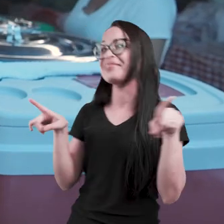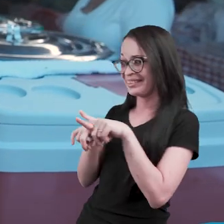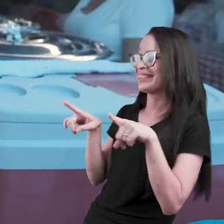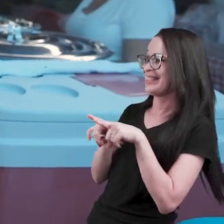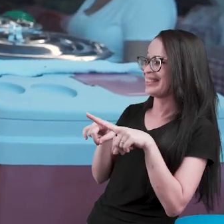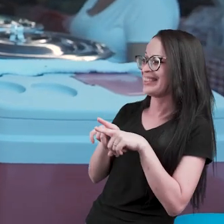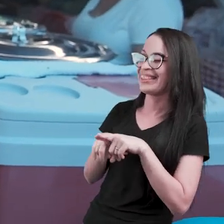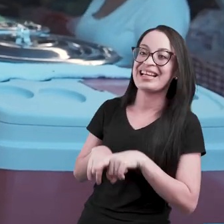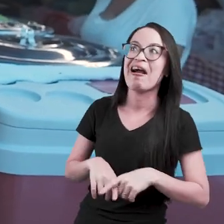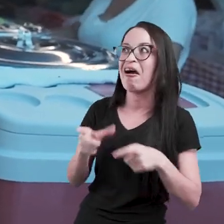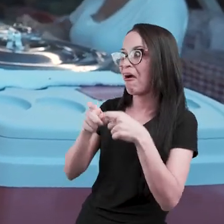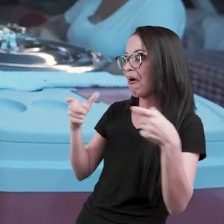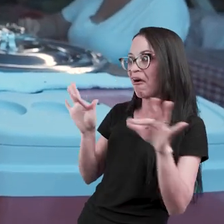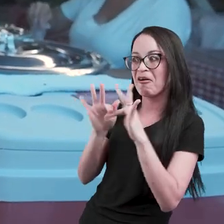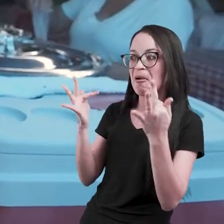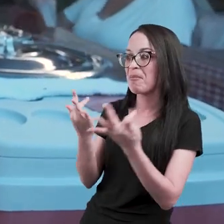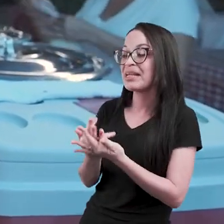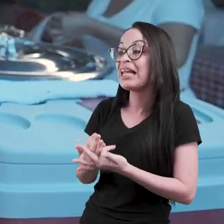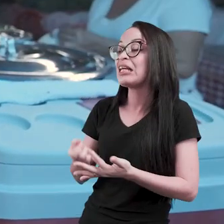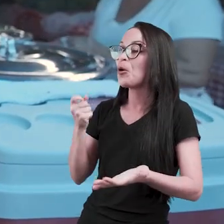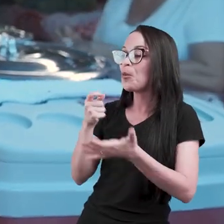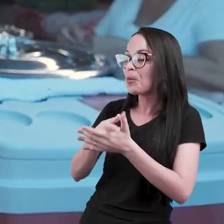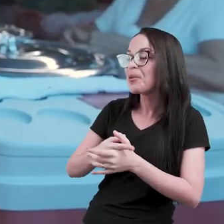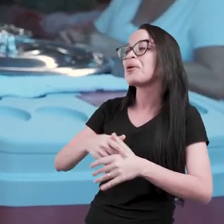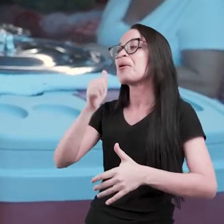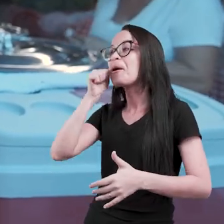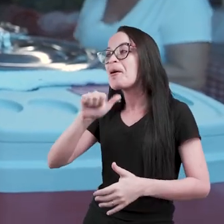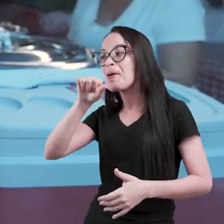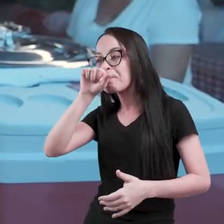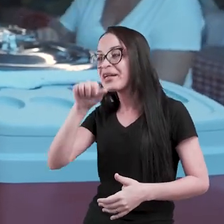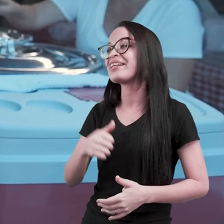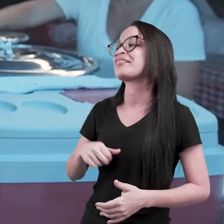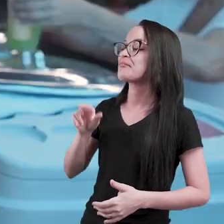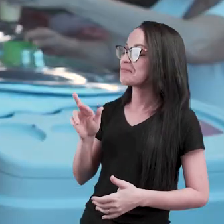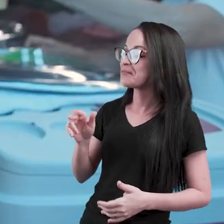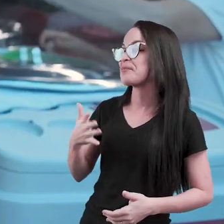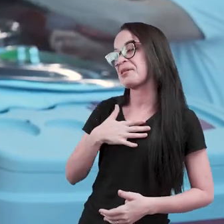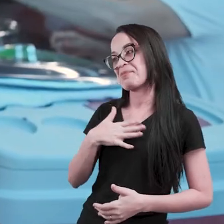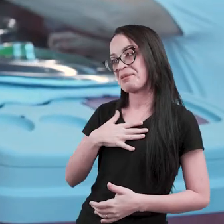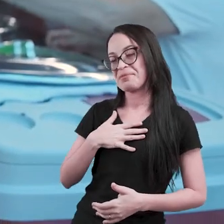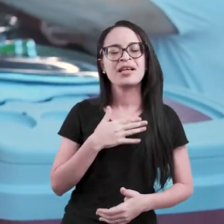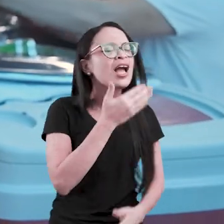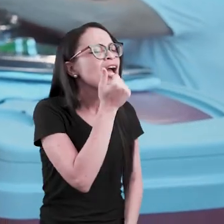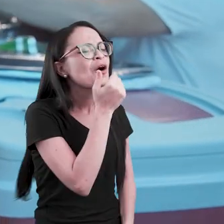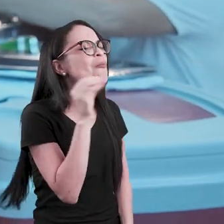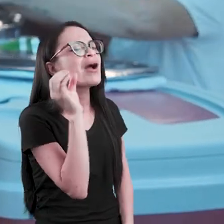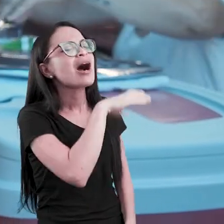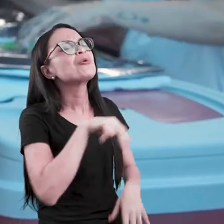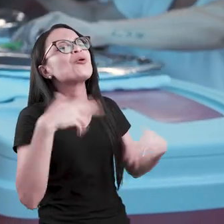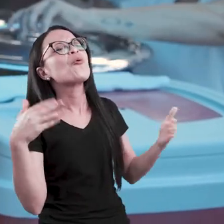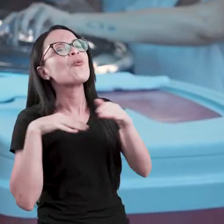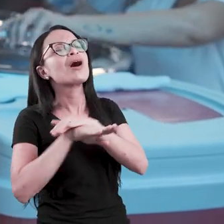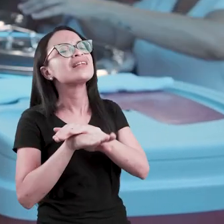Também. É enorme a família. Porque aqui eu compro pra minha mãe, minha irmã, pra mim. E consome assim logo de imediato ou